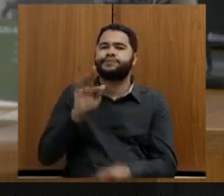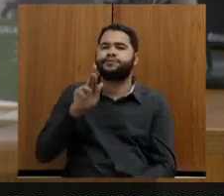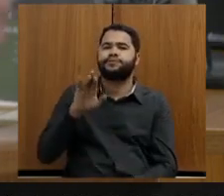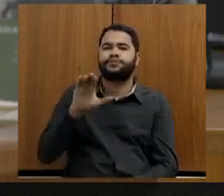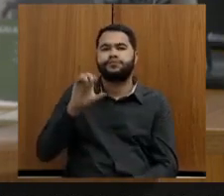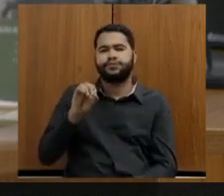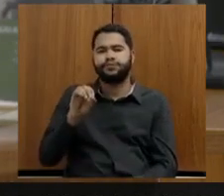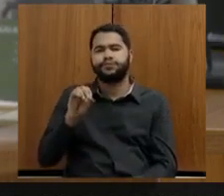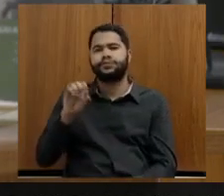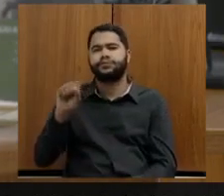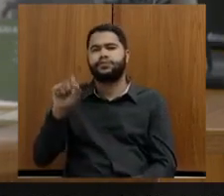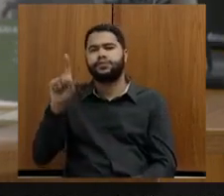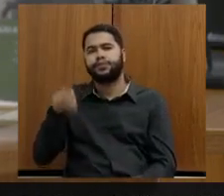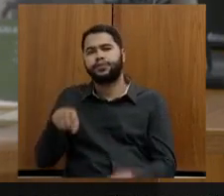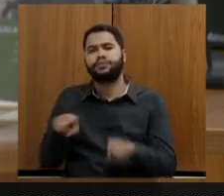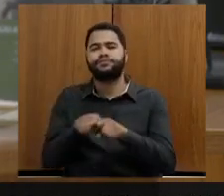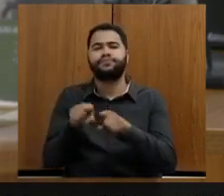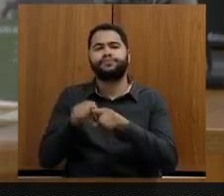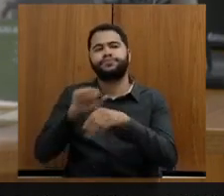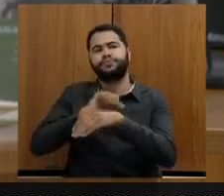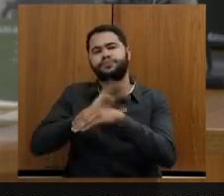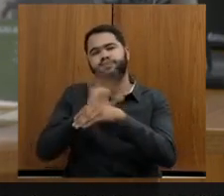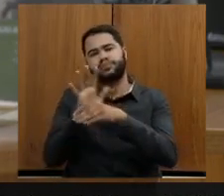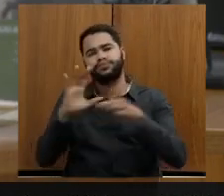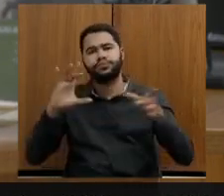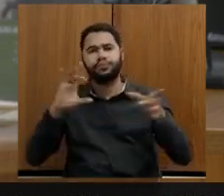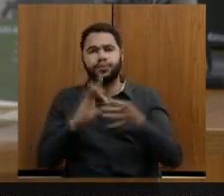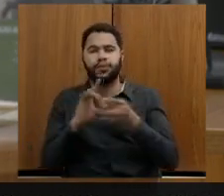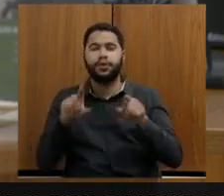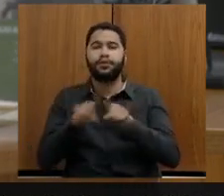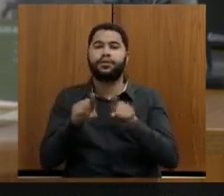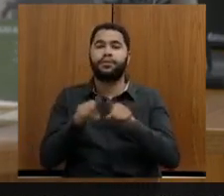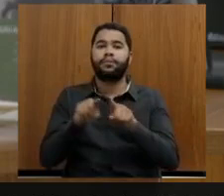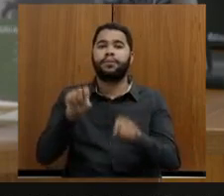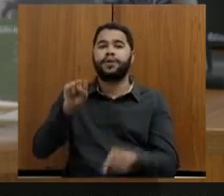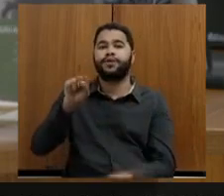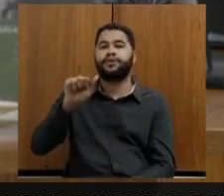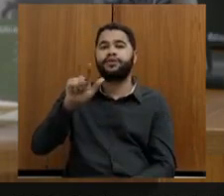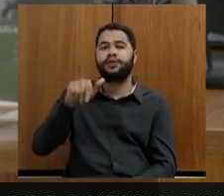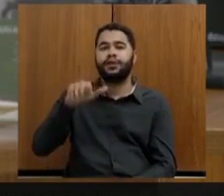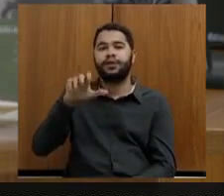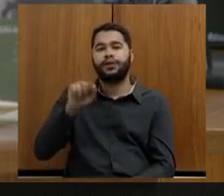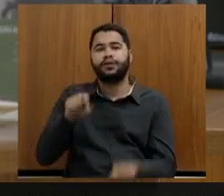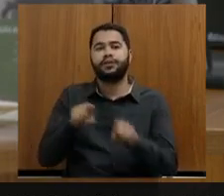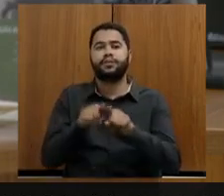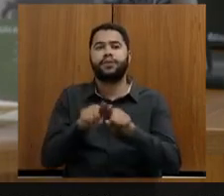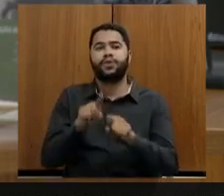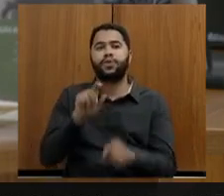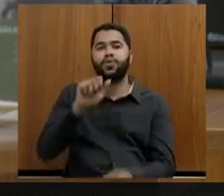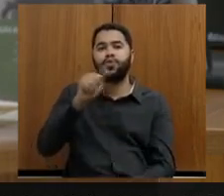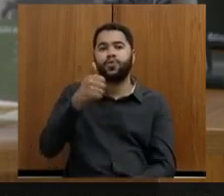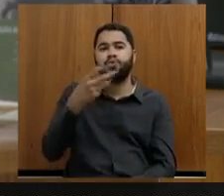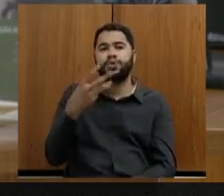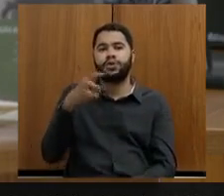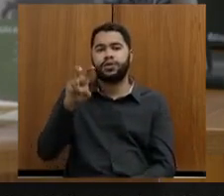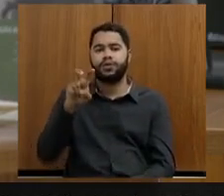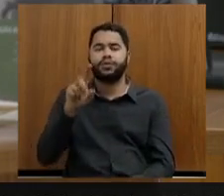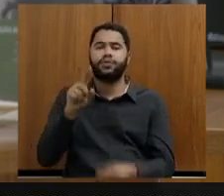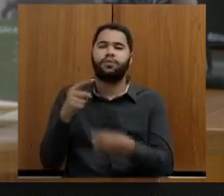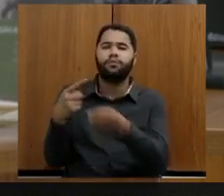Haia 2511 que liga Montes Claros a Francisco sai é Salinas EA 135 que liga Montes Claros